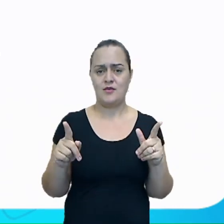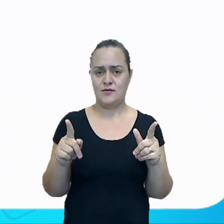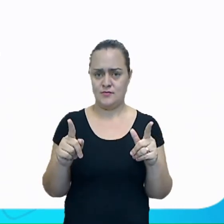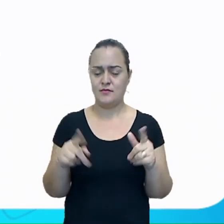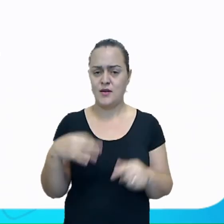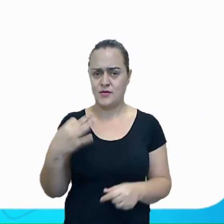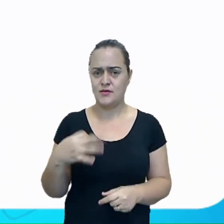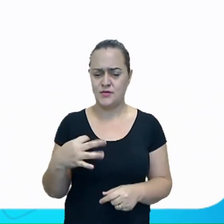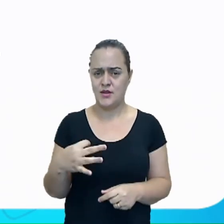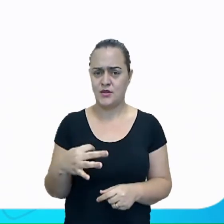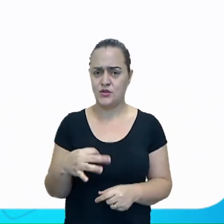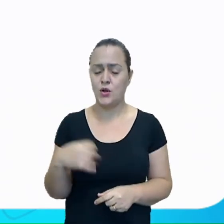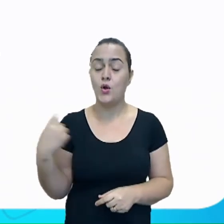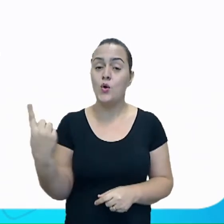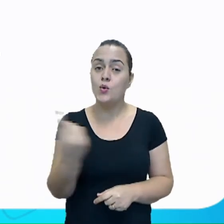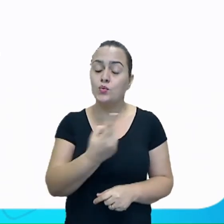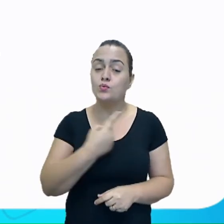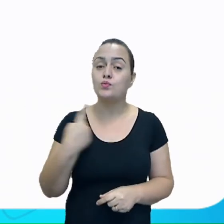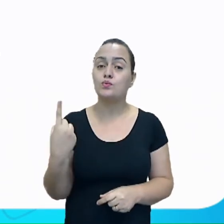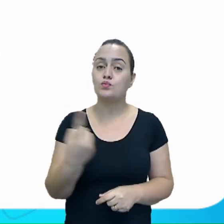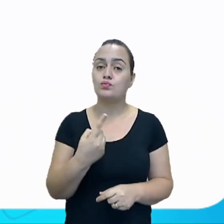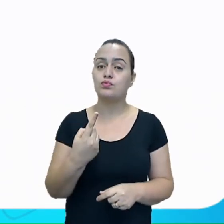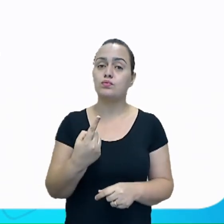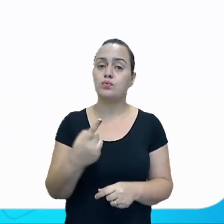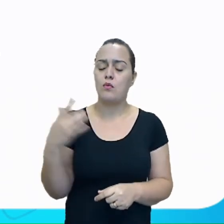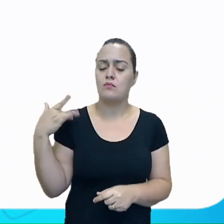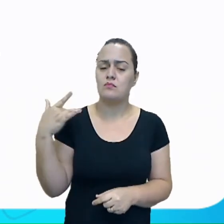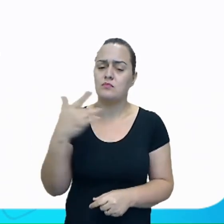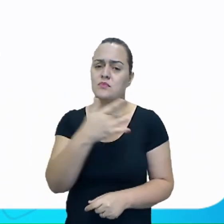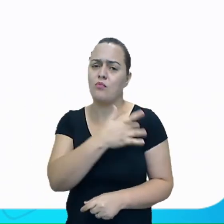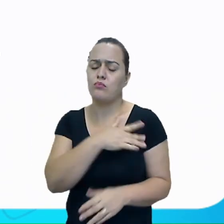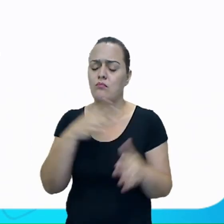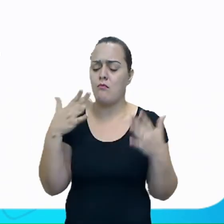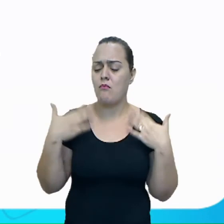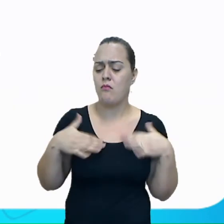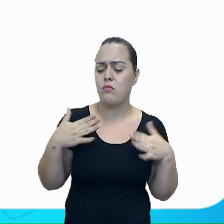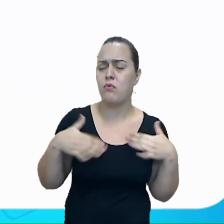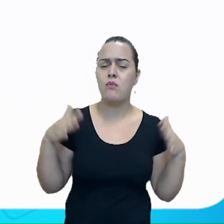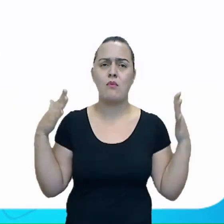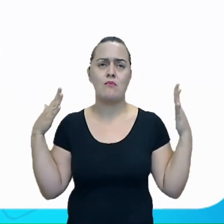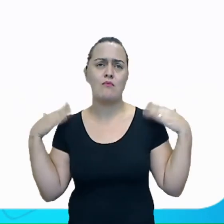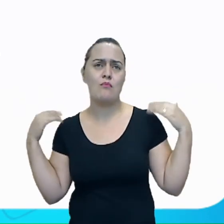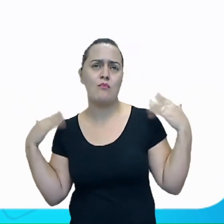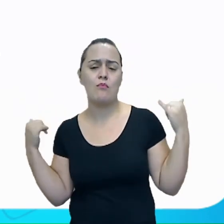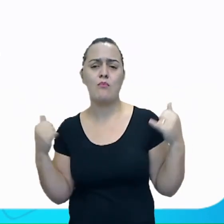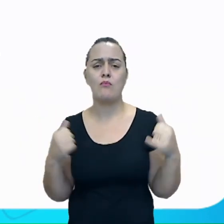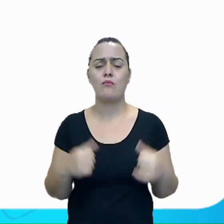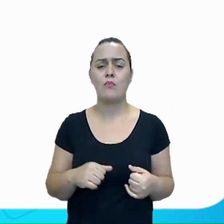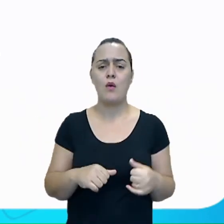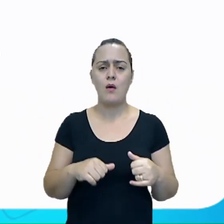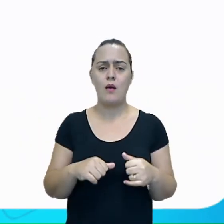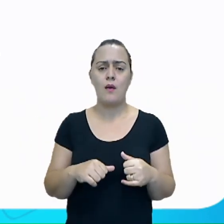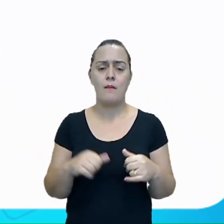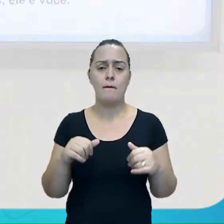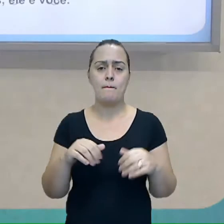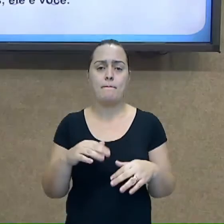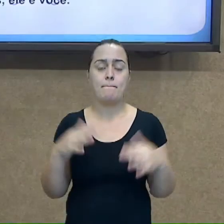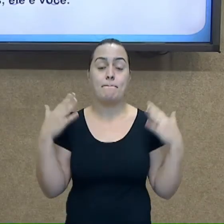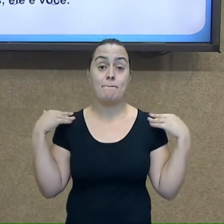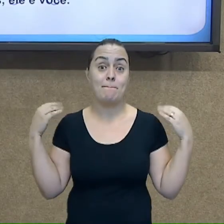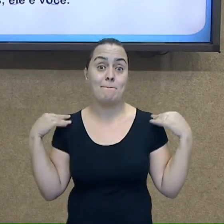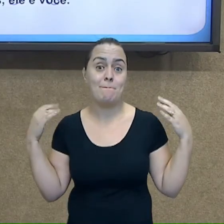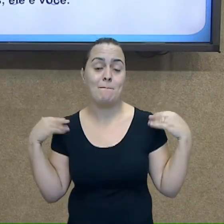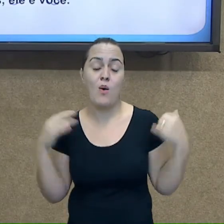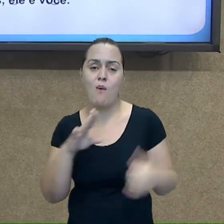Higiene, nutrientes, água, lazer, descanso, respeito, conhecimento são necessários a esse